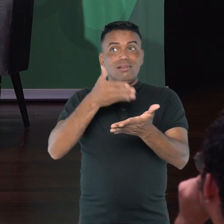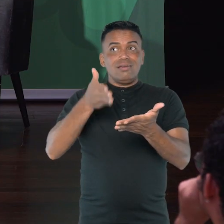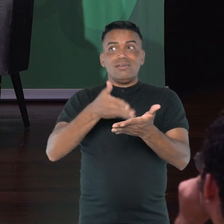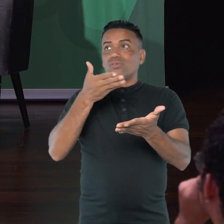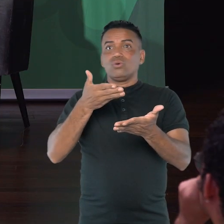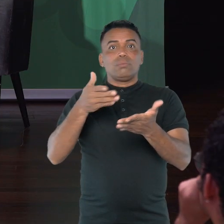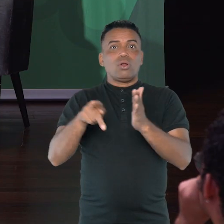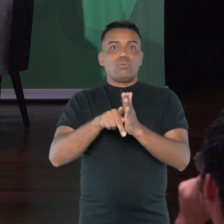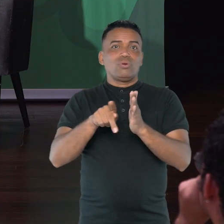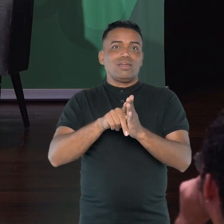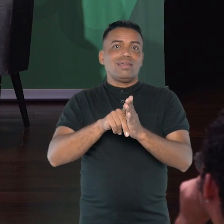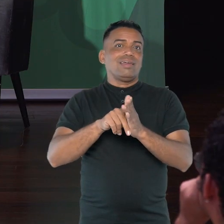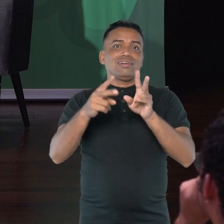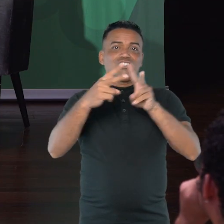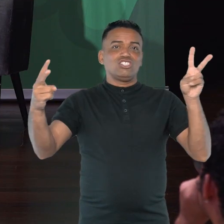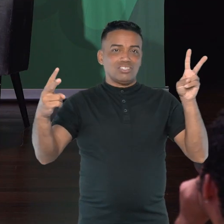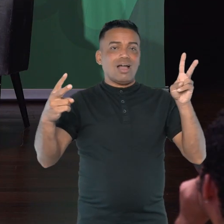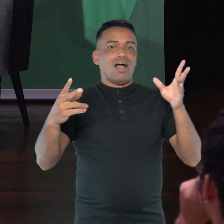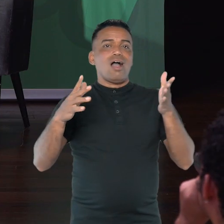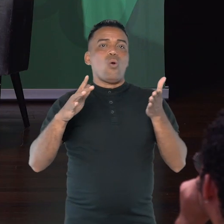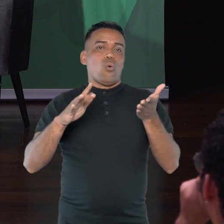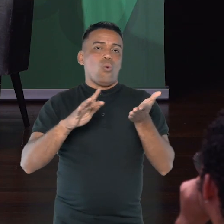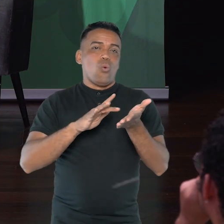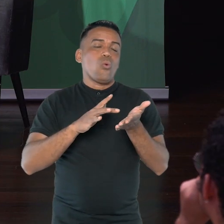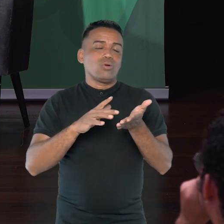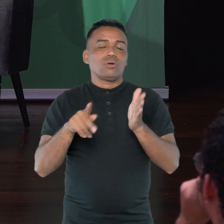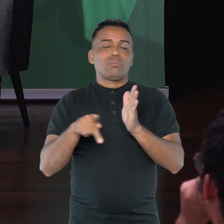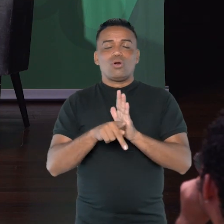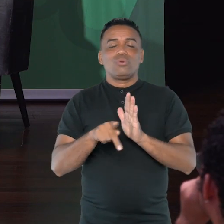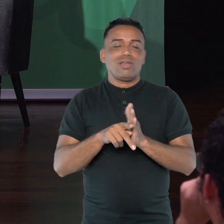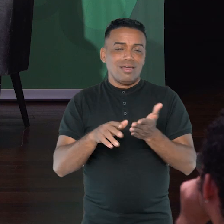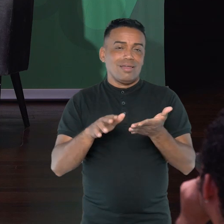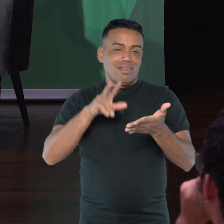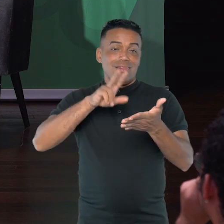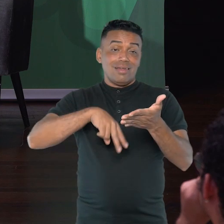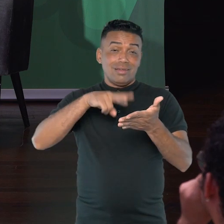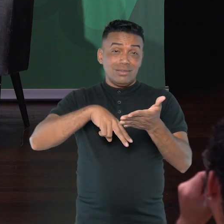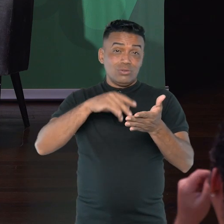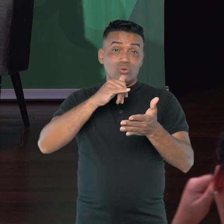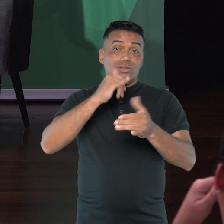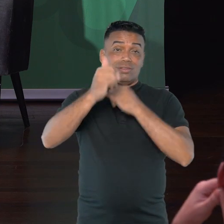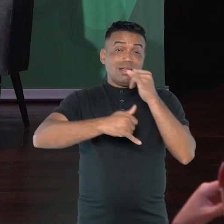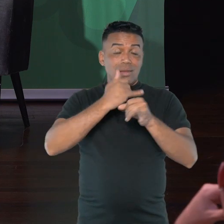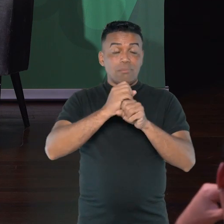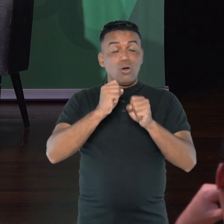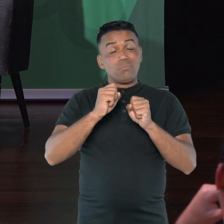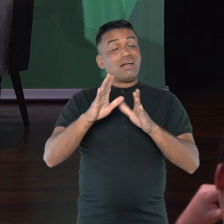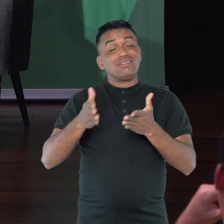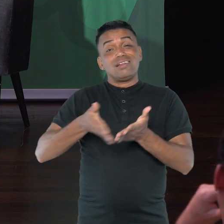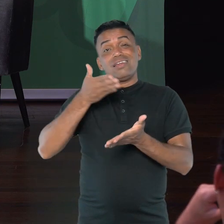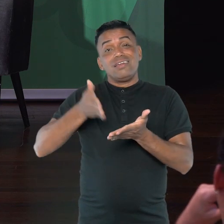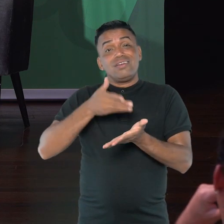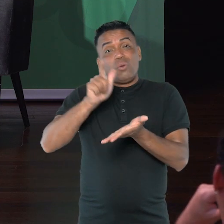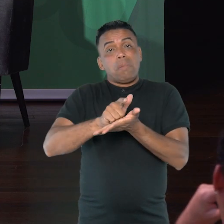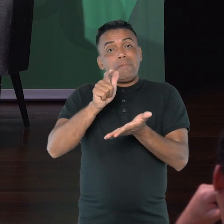ganhar também uma versão digital, mas esse é um livro que perde muito na versão digital. Esse é um livro para ser manuseado. Esse é um livro tátil. Esse é um livro para